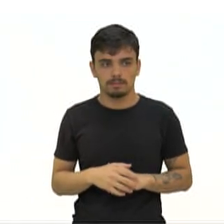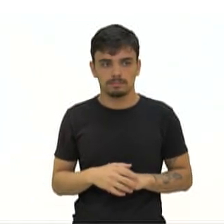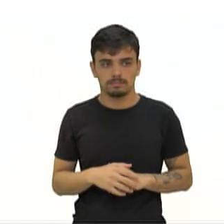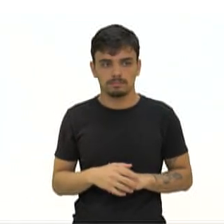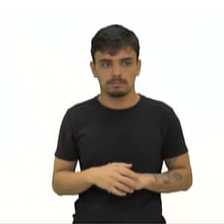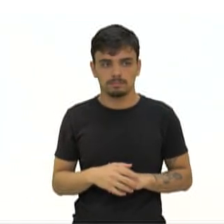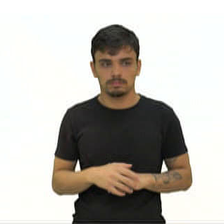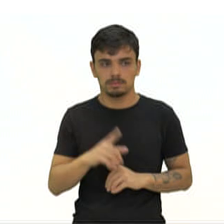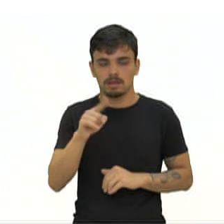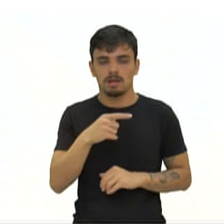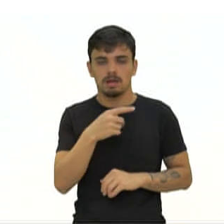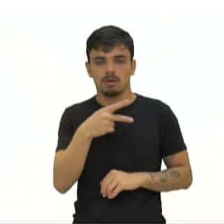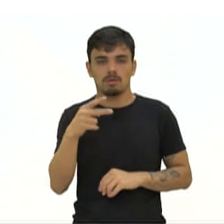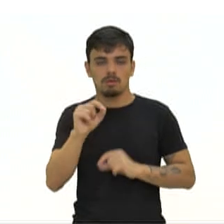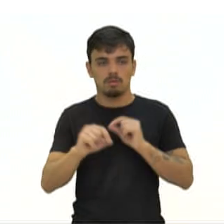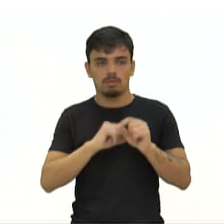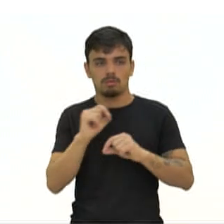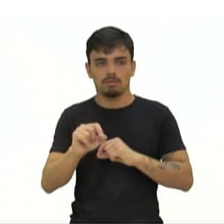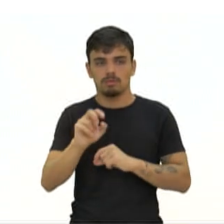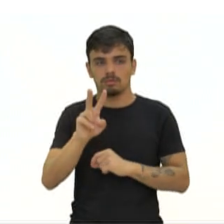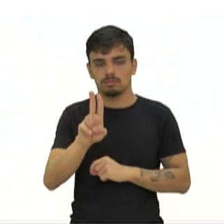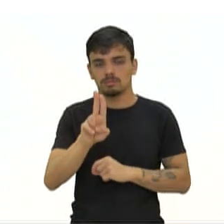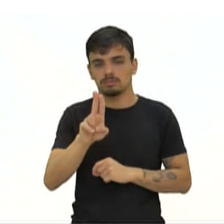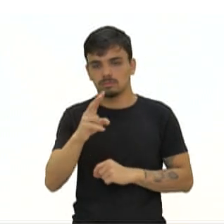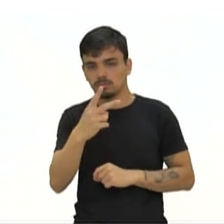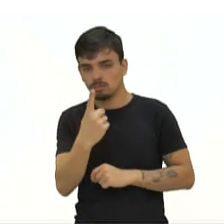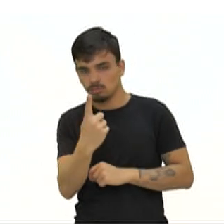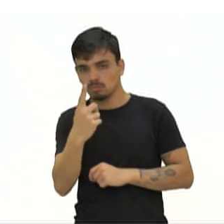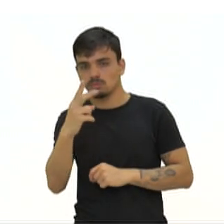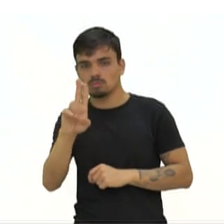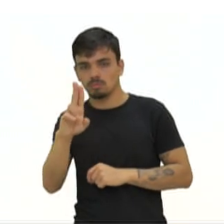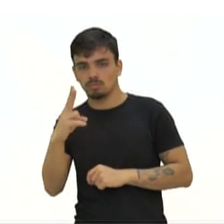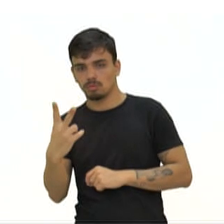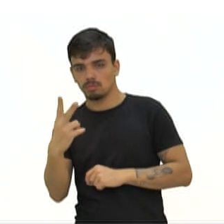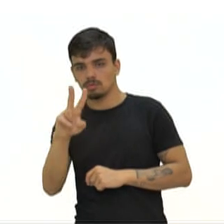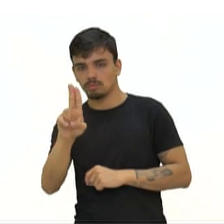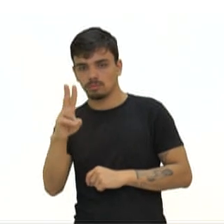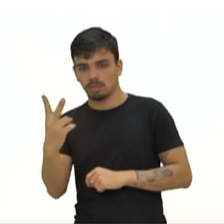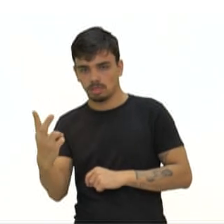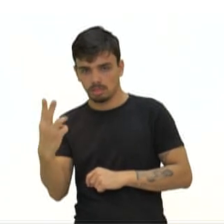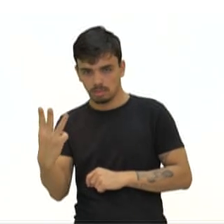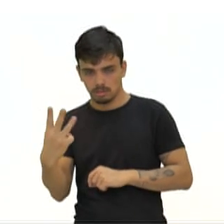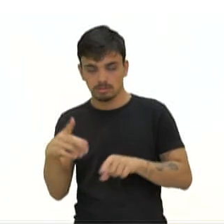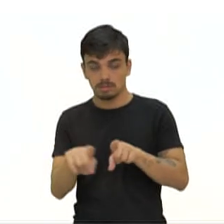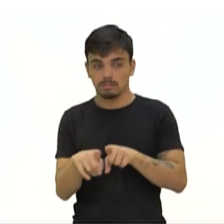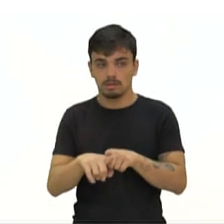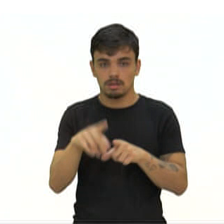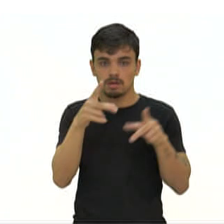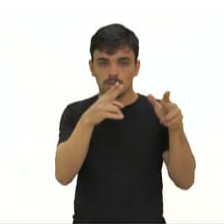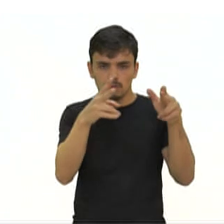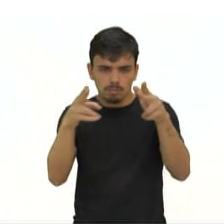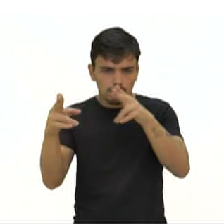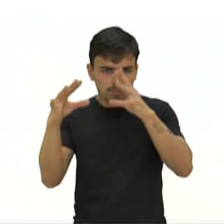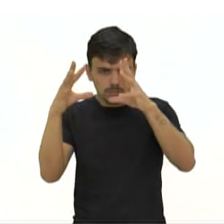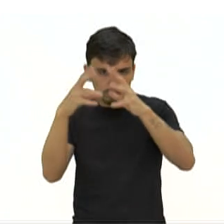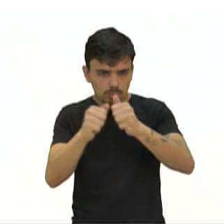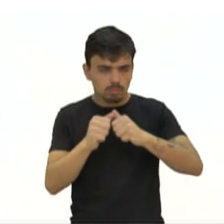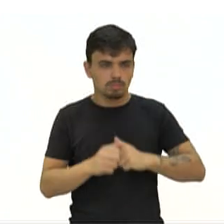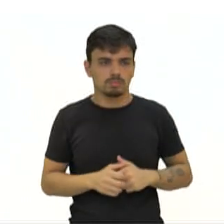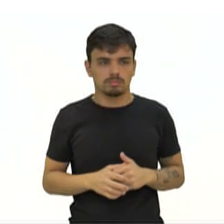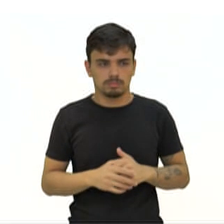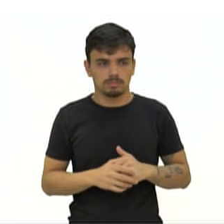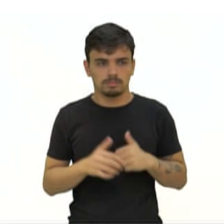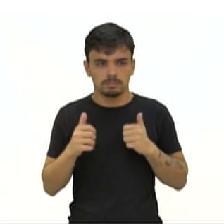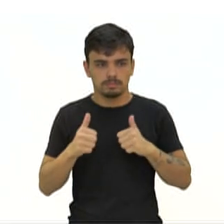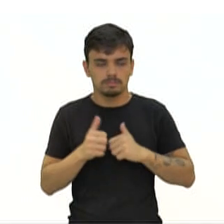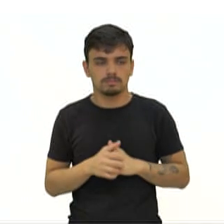é igual à tensão do resistor 1, resistor 2 e resistor 3, como a gente viu antes. As tensões aqui são iguais.